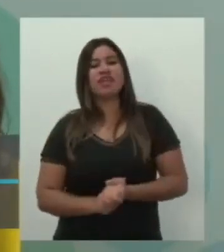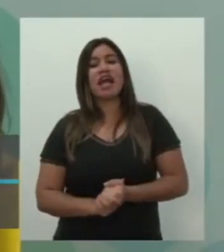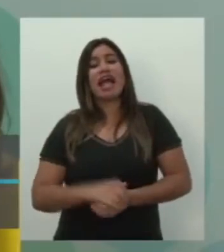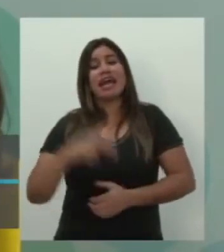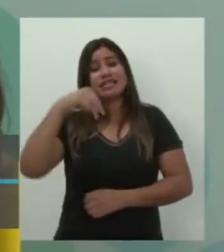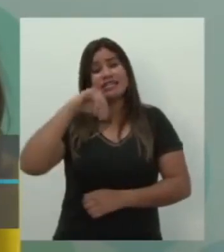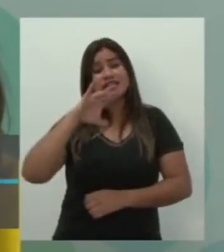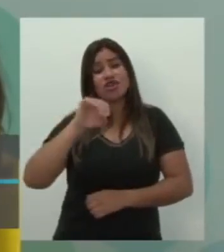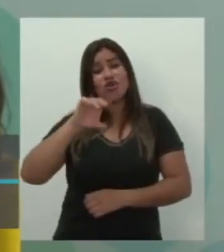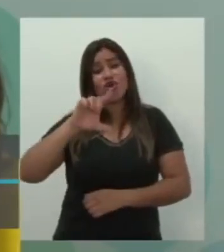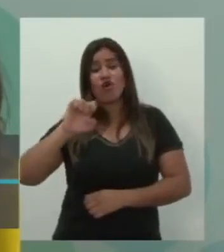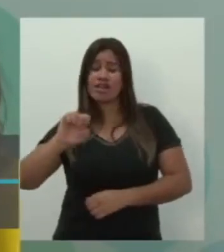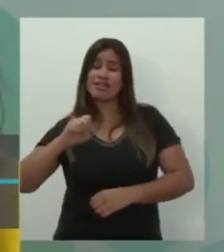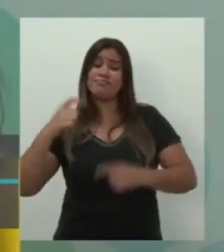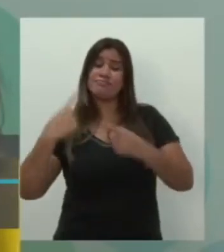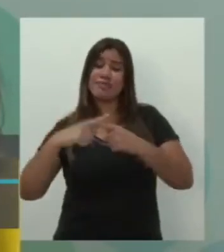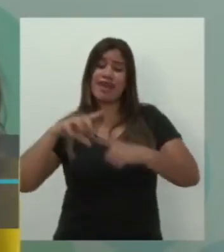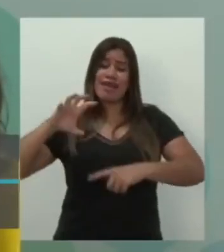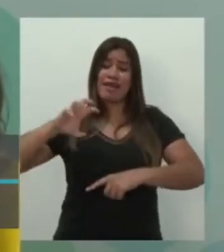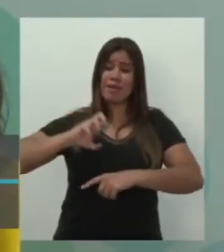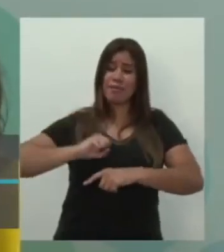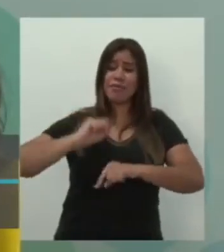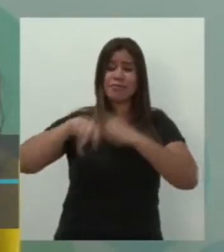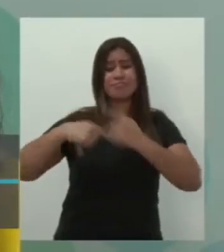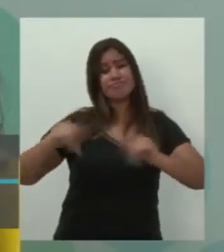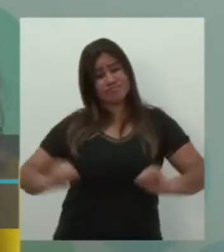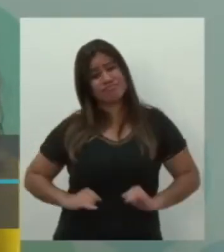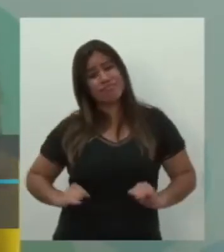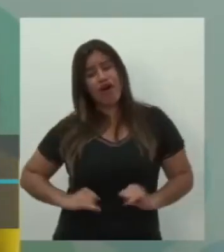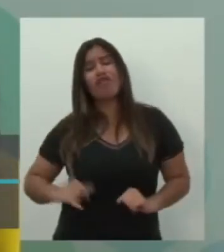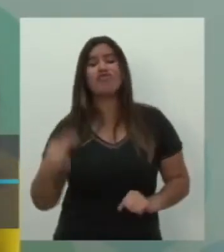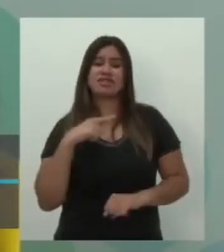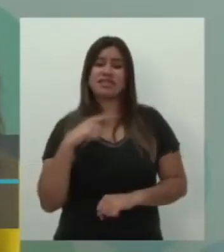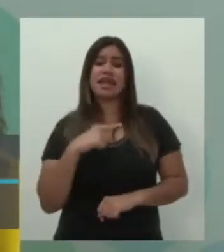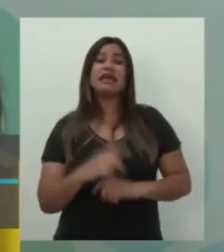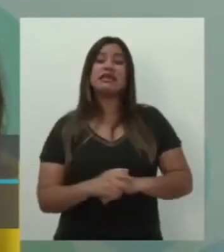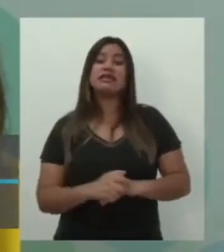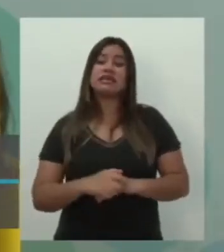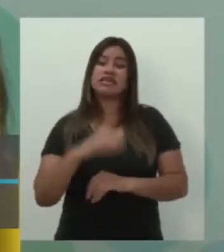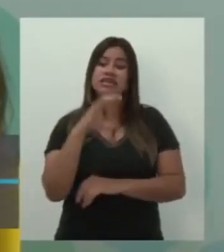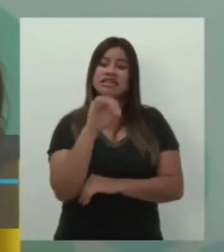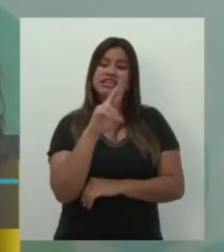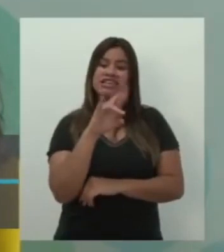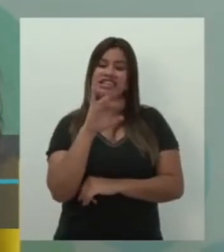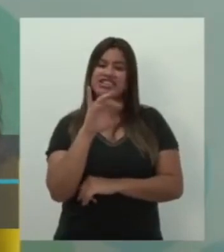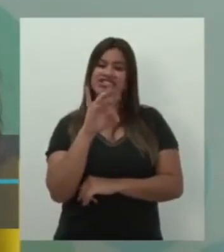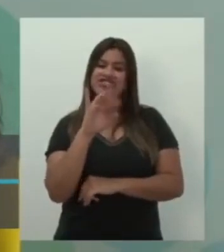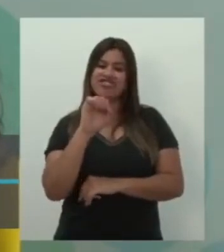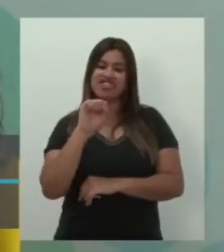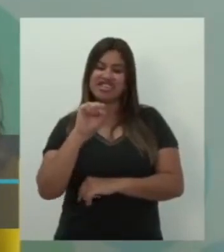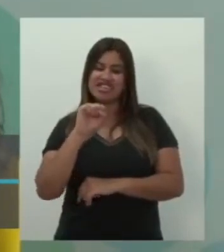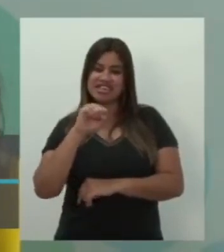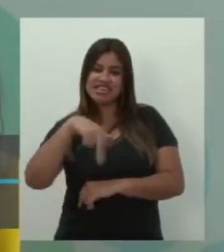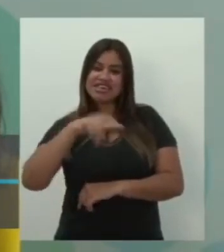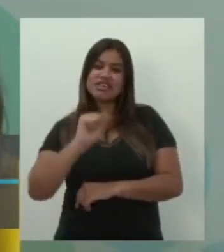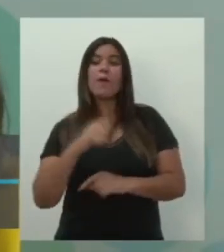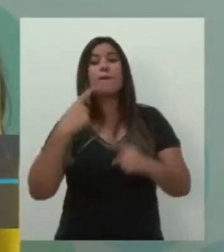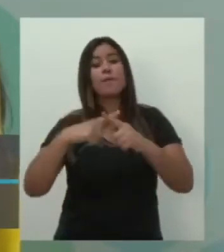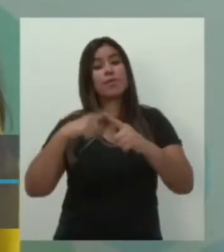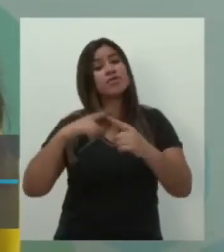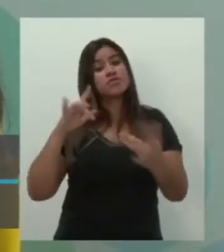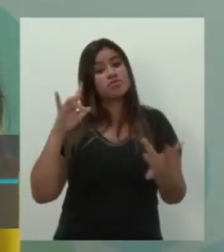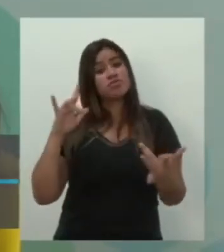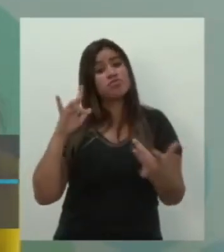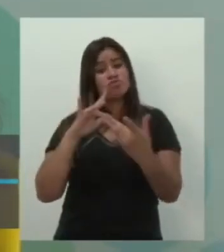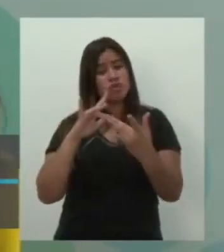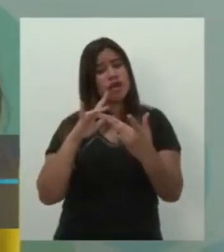muita gente sofre por amor. E a Cristiana, eu me identifico com você também, Cristiana, porque muitas pessoas se identificam